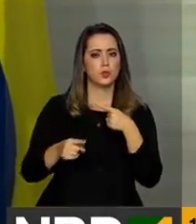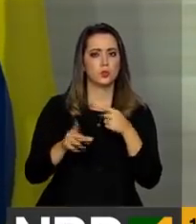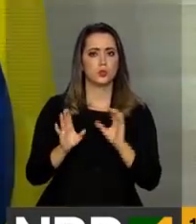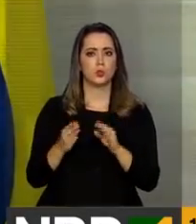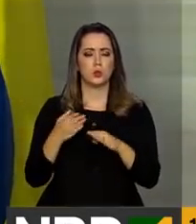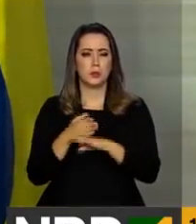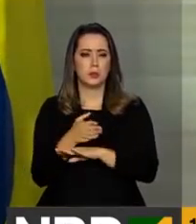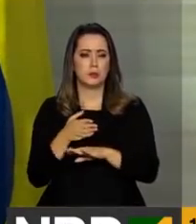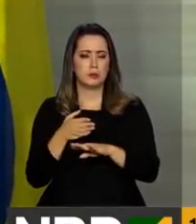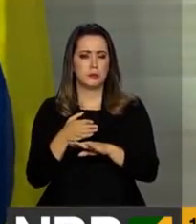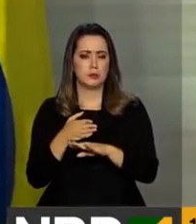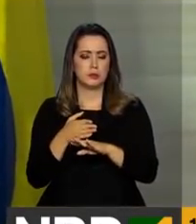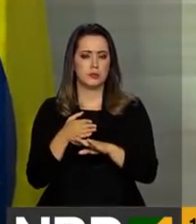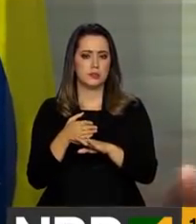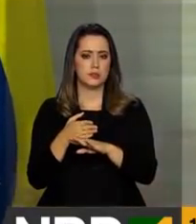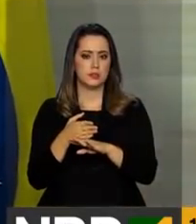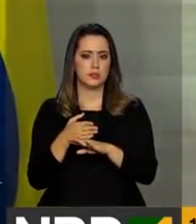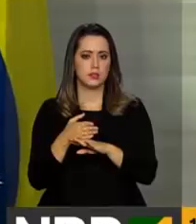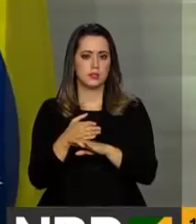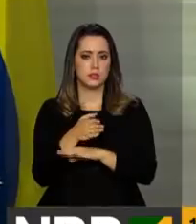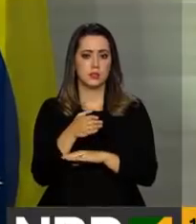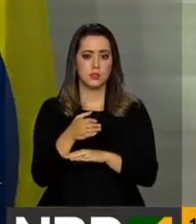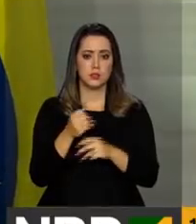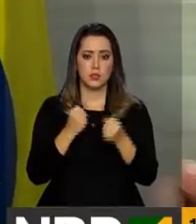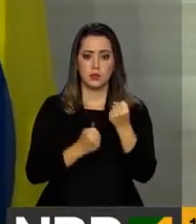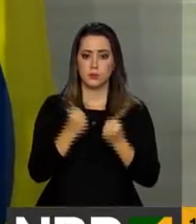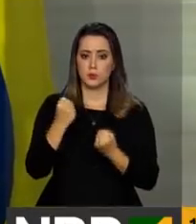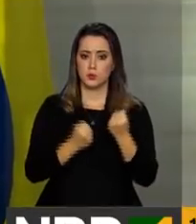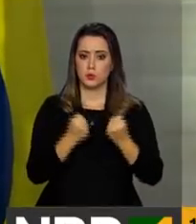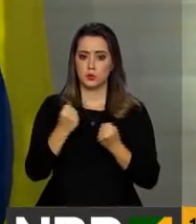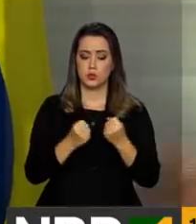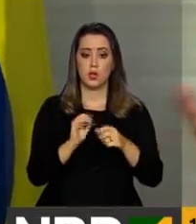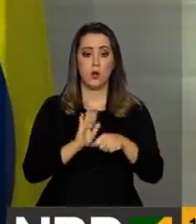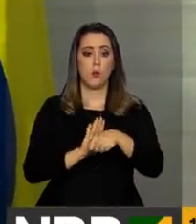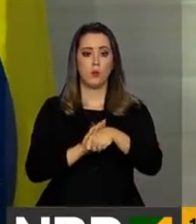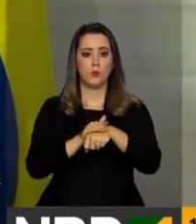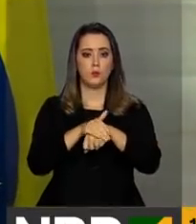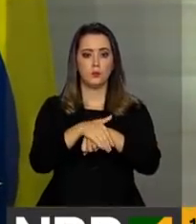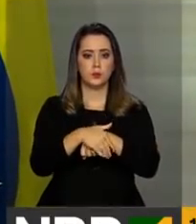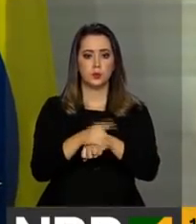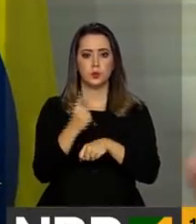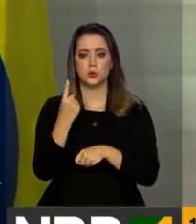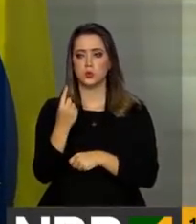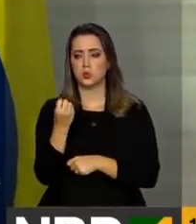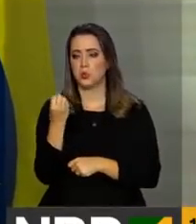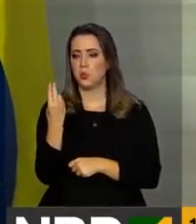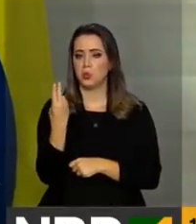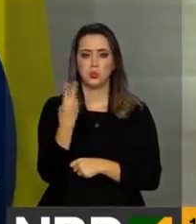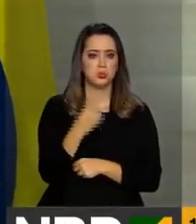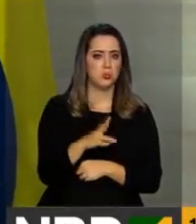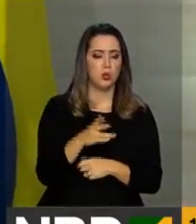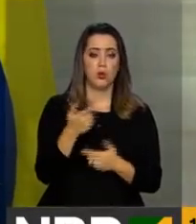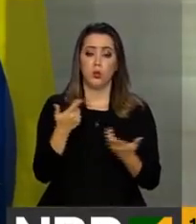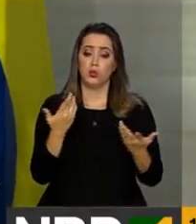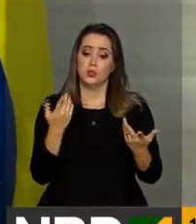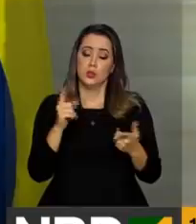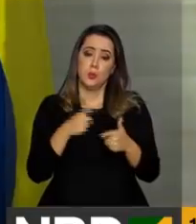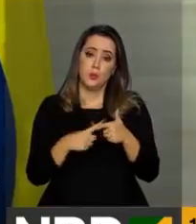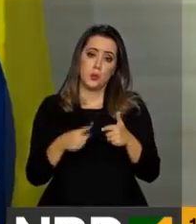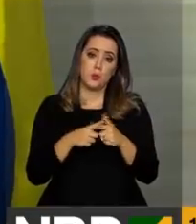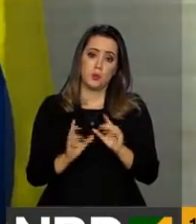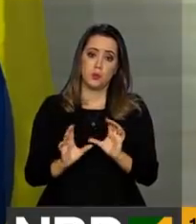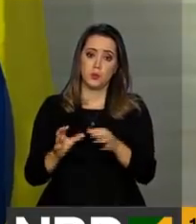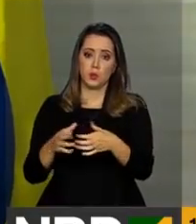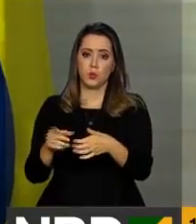a passagem de veículos, né, durante a noite, salvo um ou outro, né, e isto cria um grande problema porque